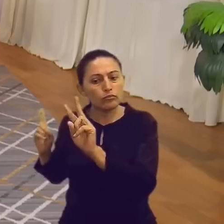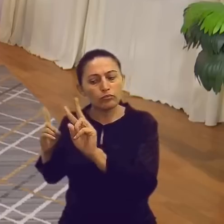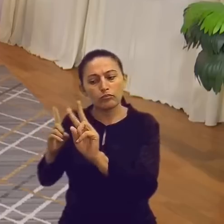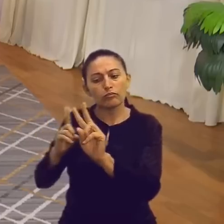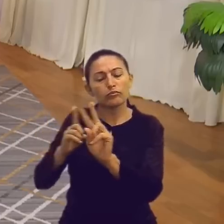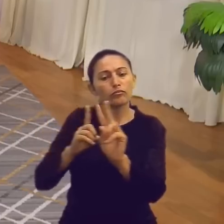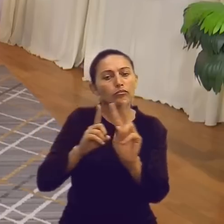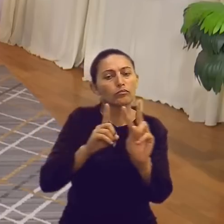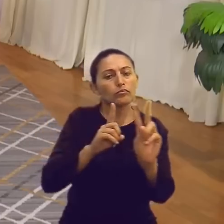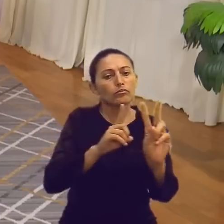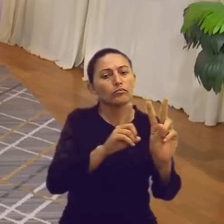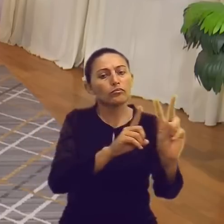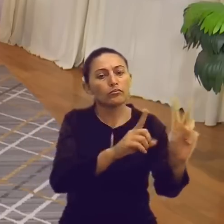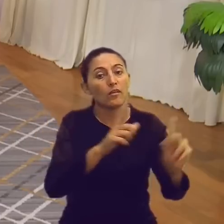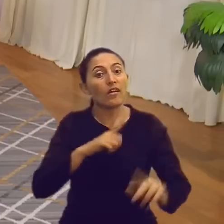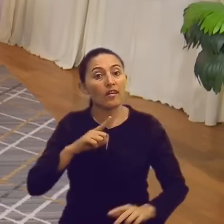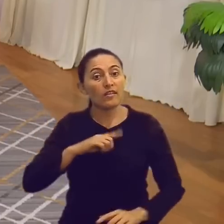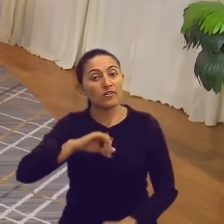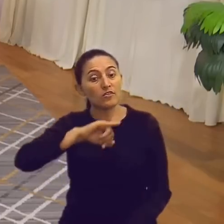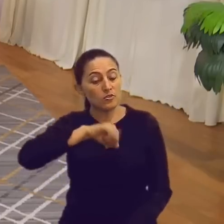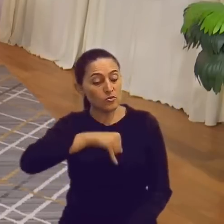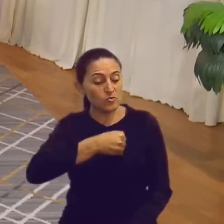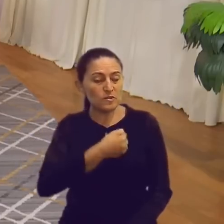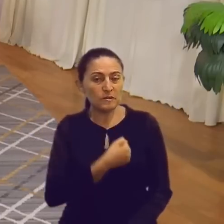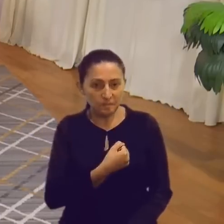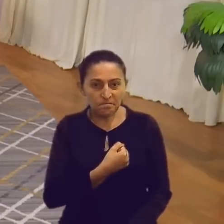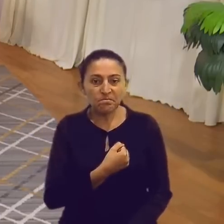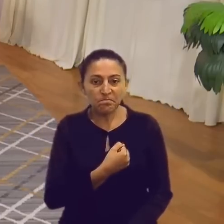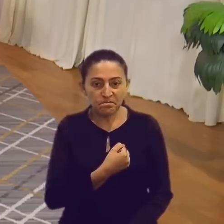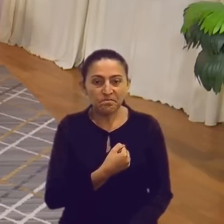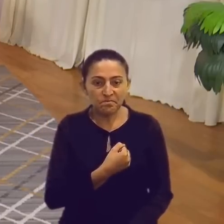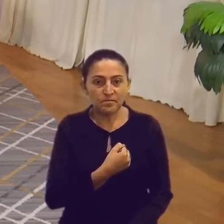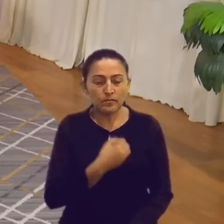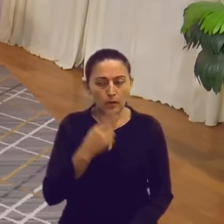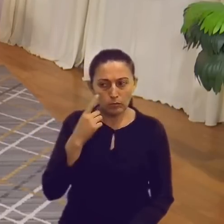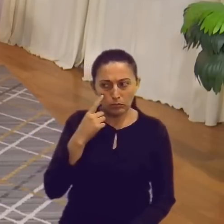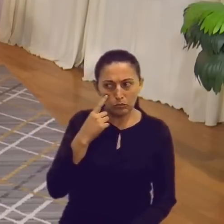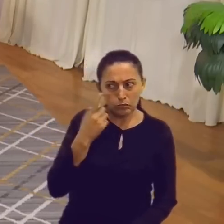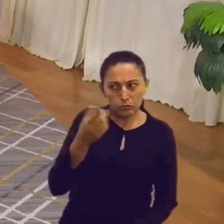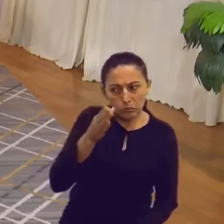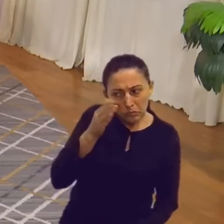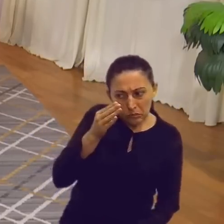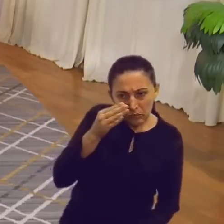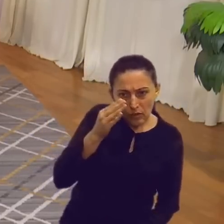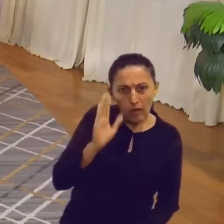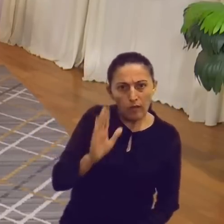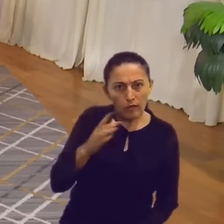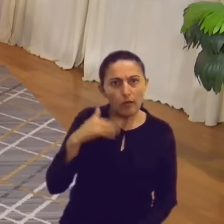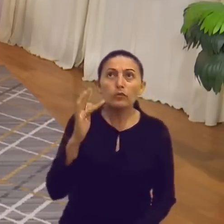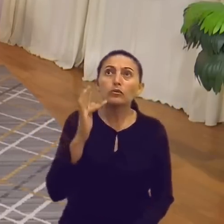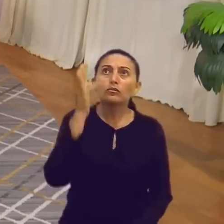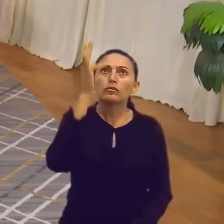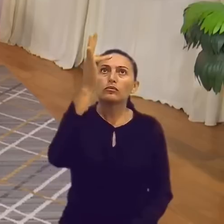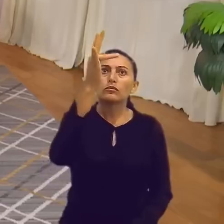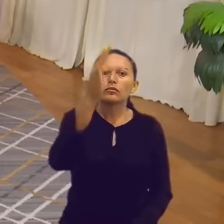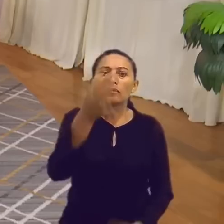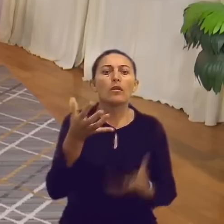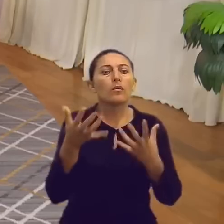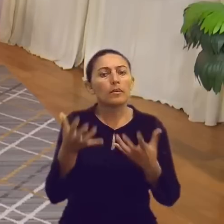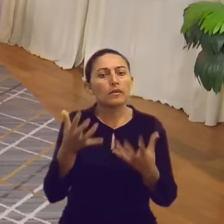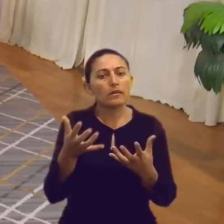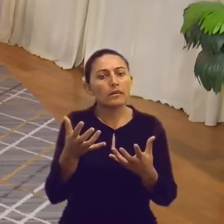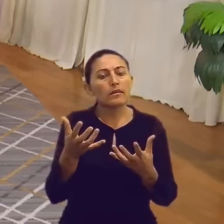Pedro percebeu que era João. E Pedro ficou curioso, já que eu estou sabendo o meu futuro, eu quero saber